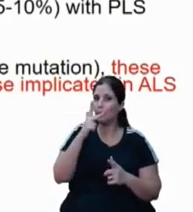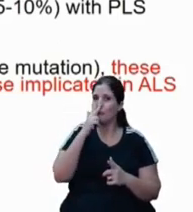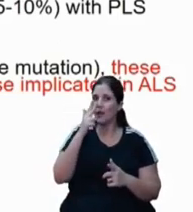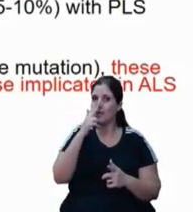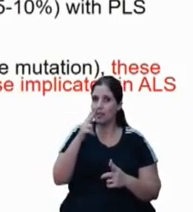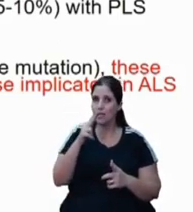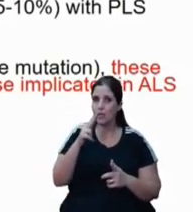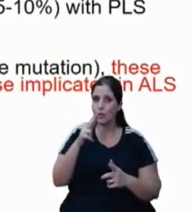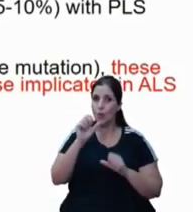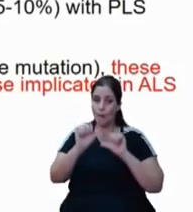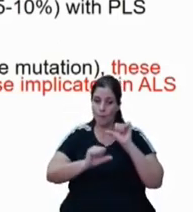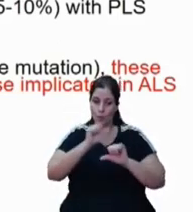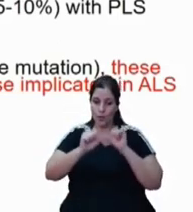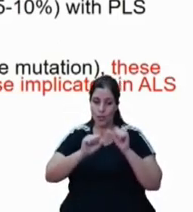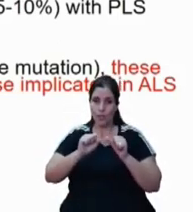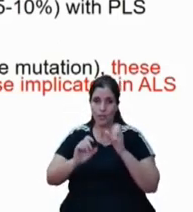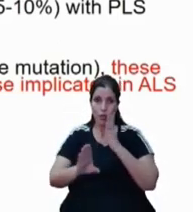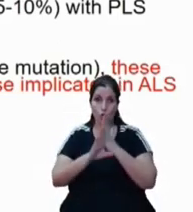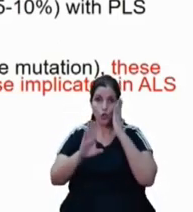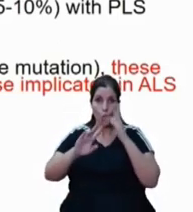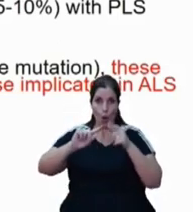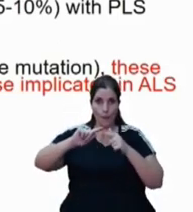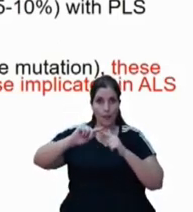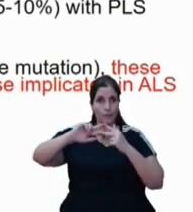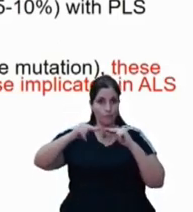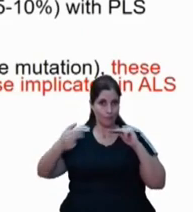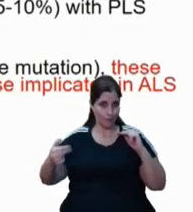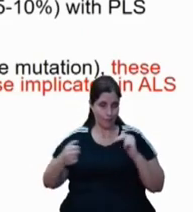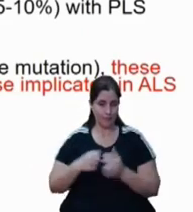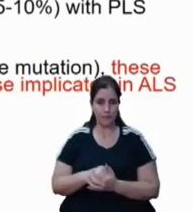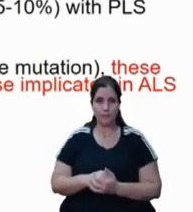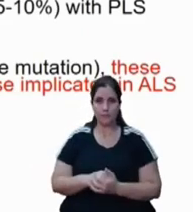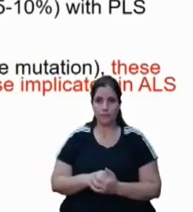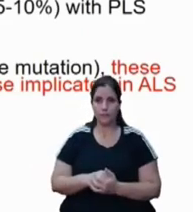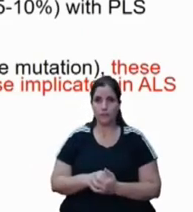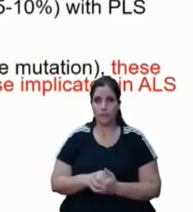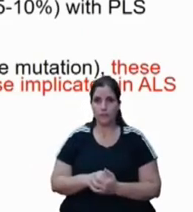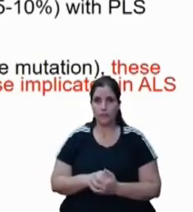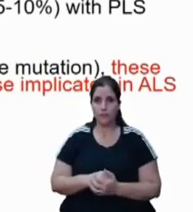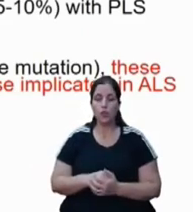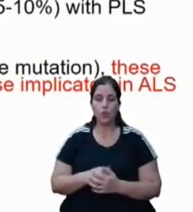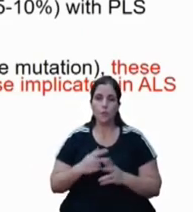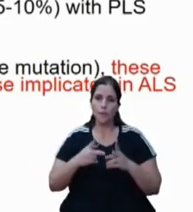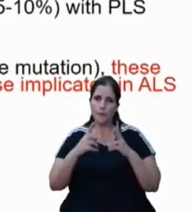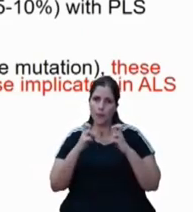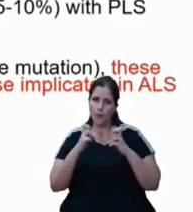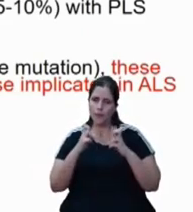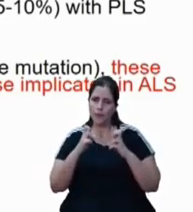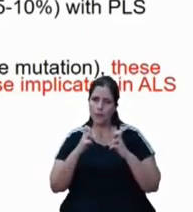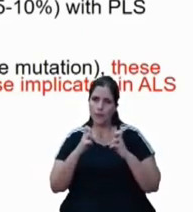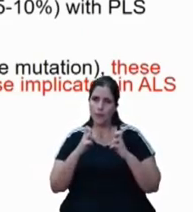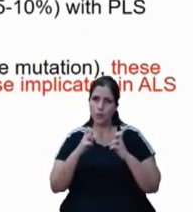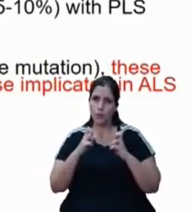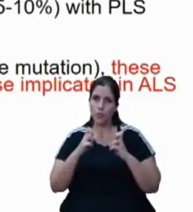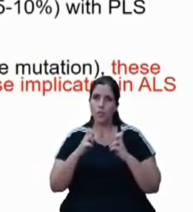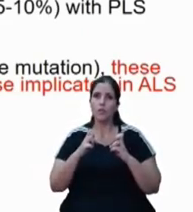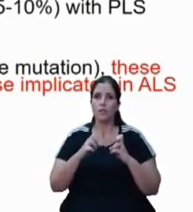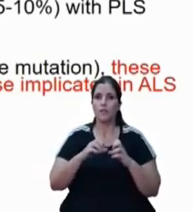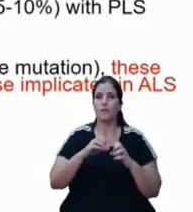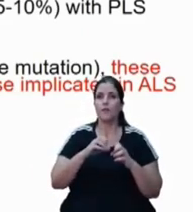mutações genéticas identificáveis por testes genéticos. Exceções notáveis incluem esclerose